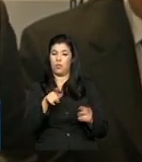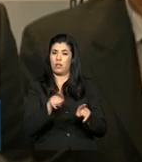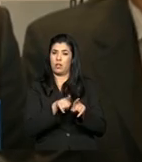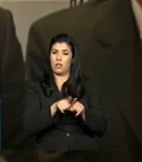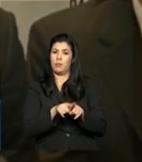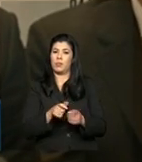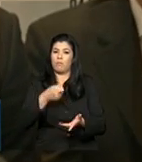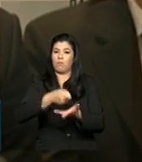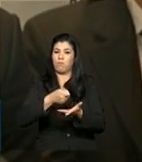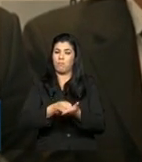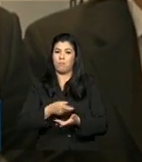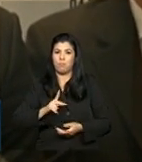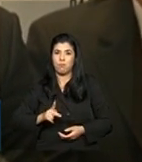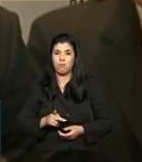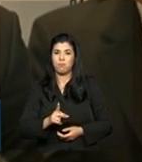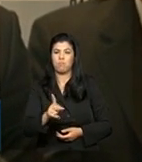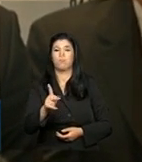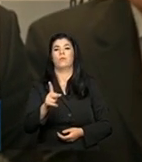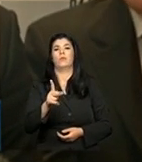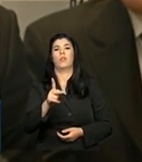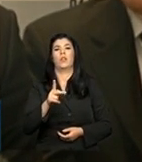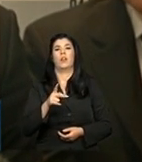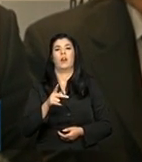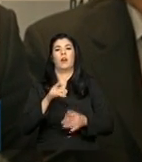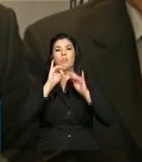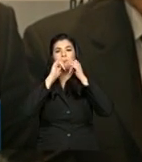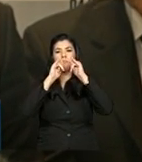o atendimento, a carga na